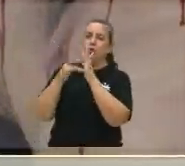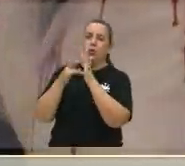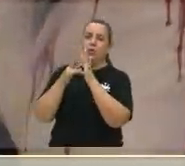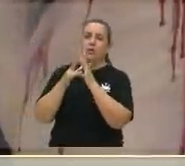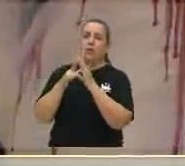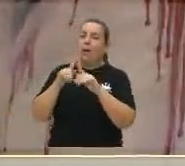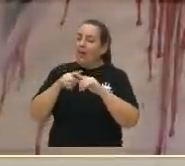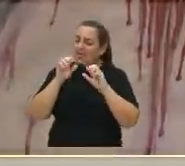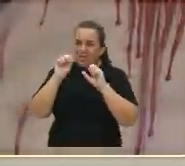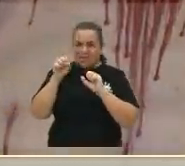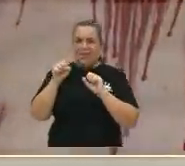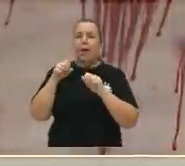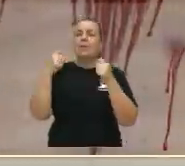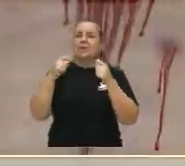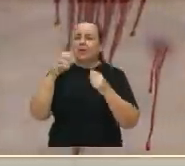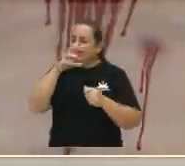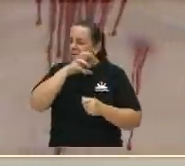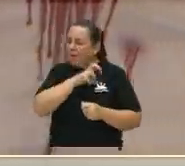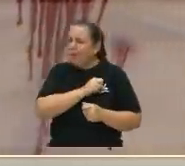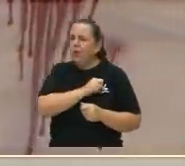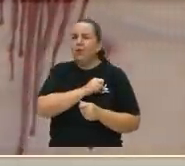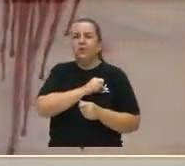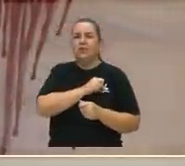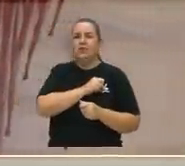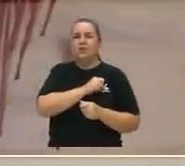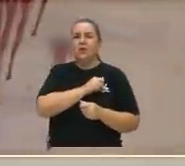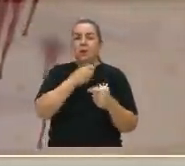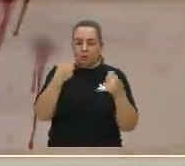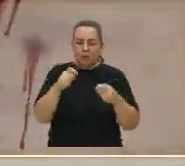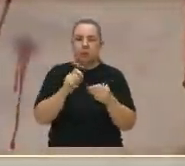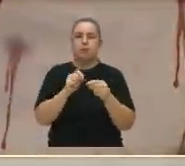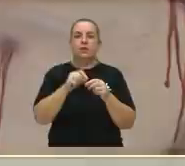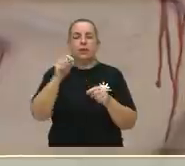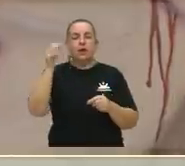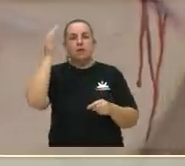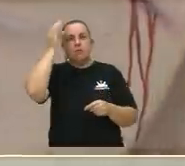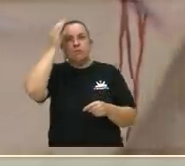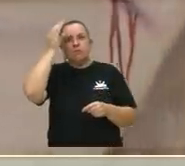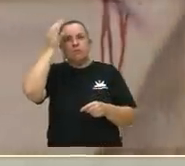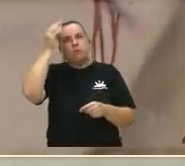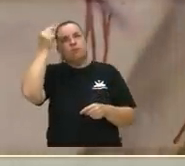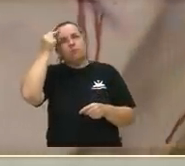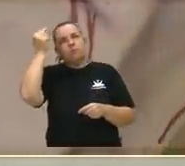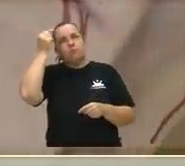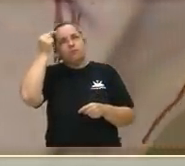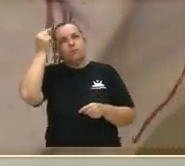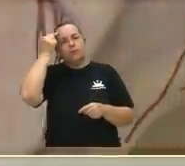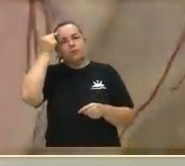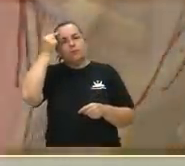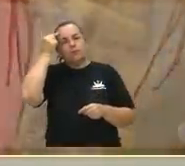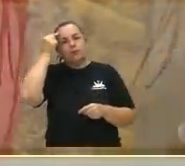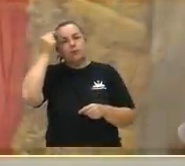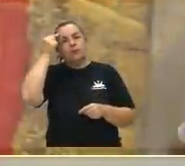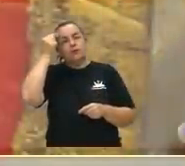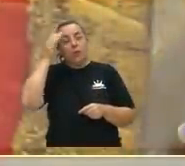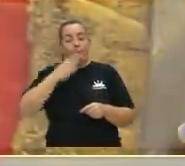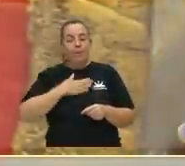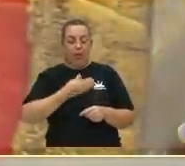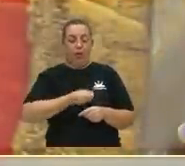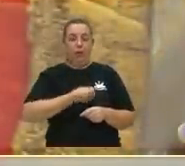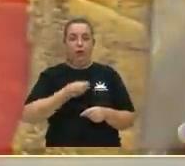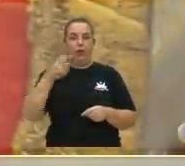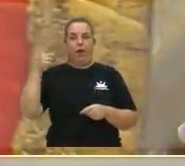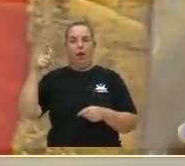que eu quero fazer esse exame de consciência é que eu quero repensar minha vida